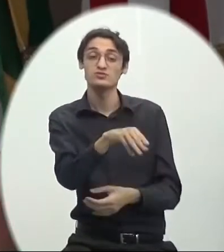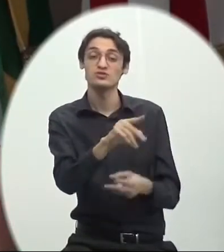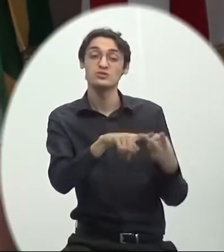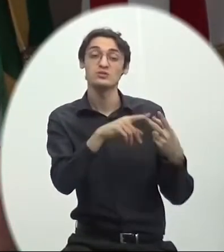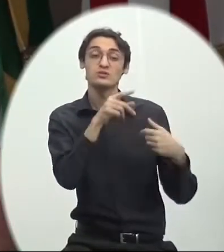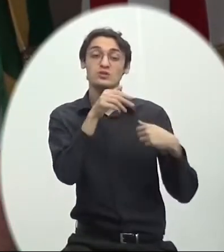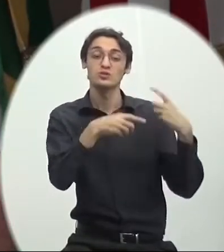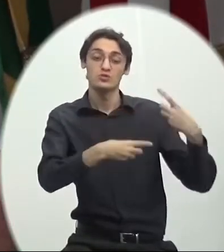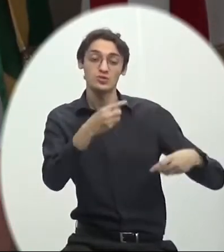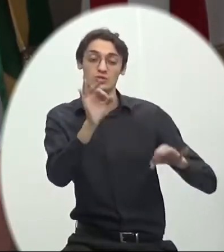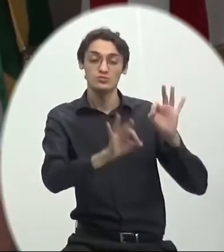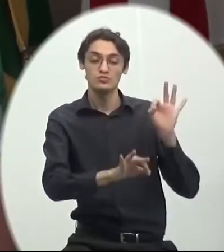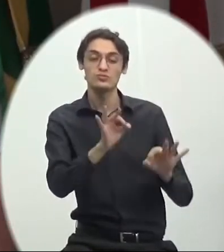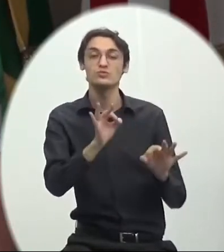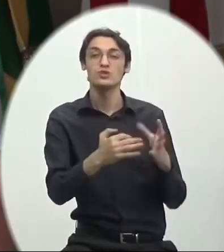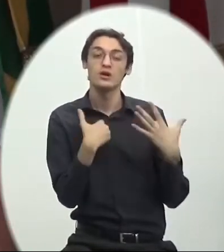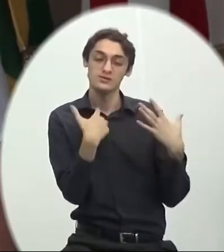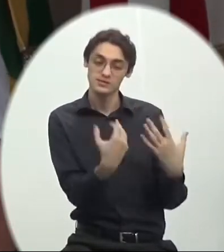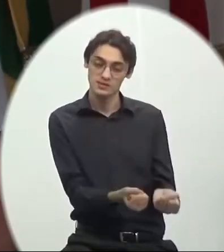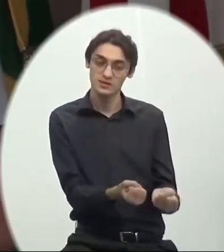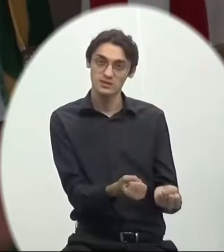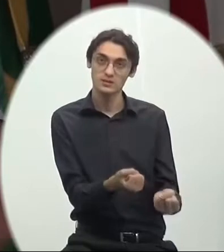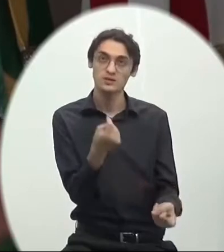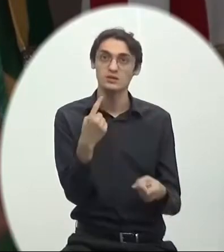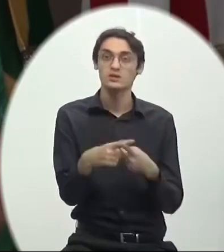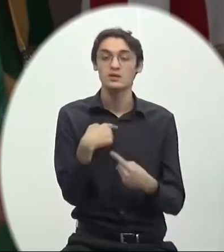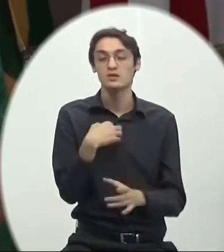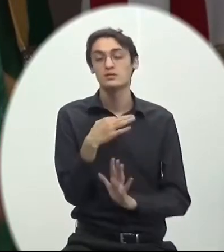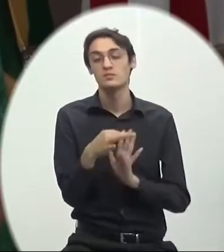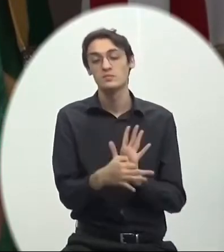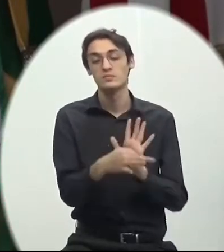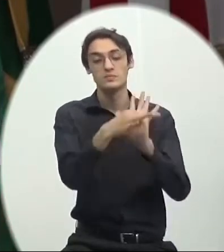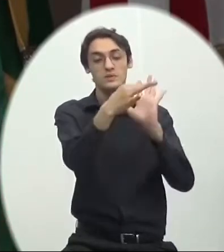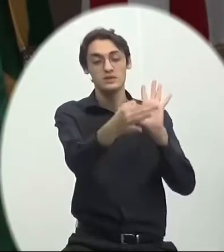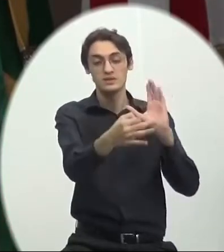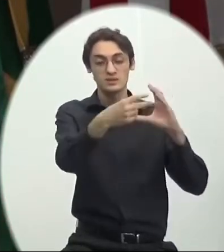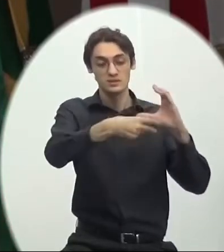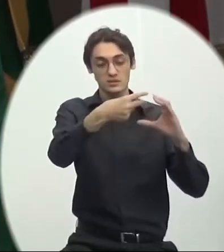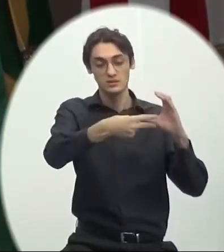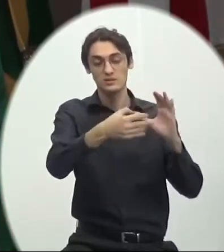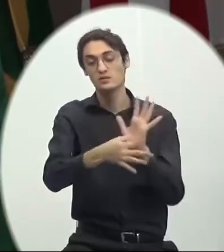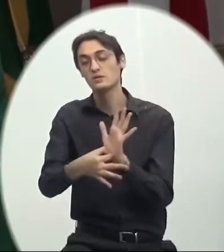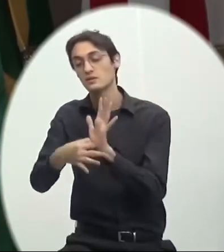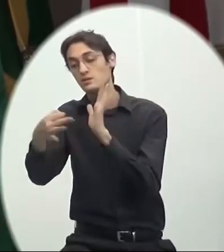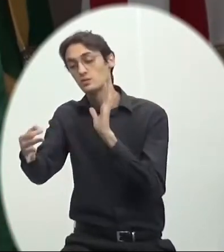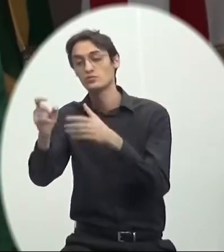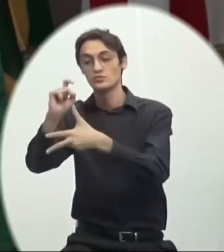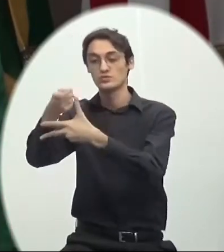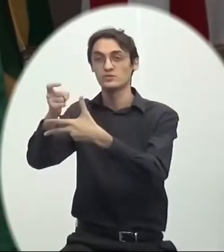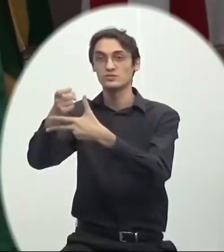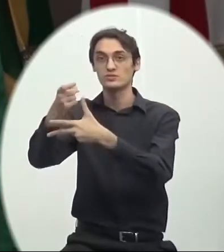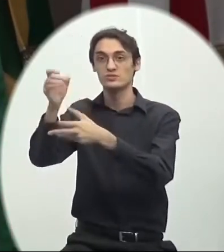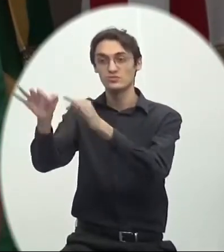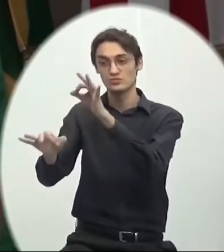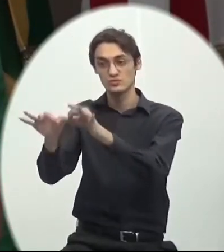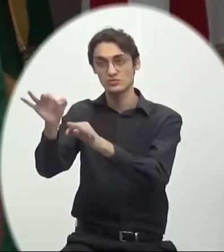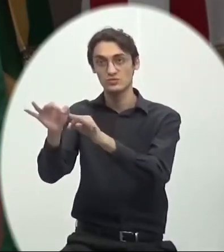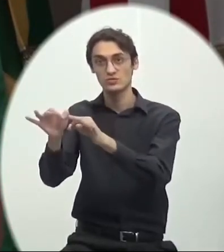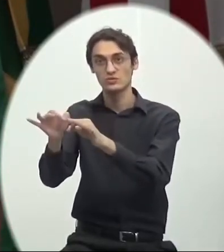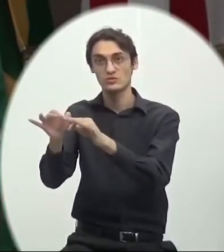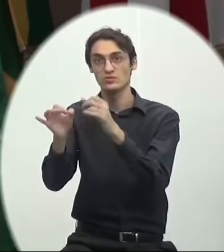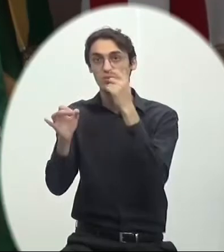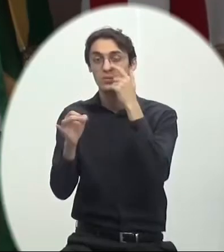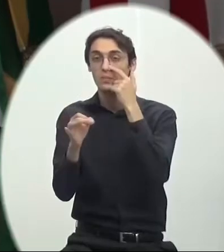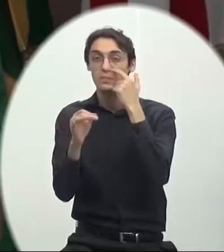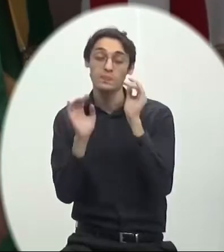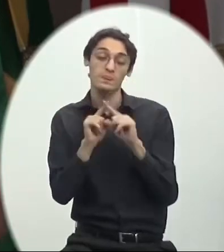jurídica, é plenamente aceitável. Porque há um parecer da Câmara e há um parecer do Executivo, jurídicos. Coisa que eu não